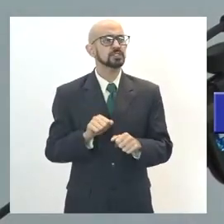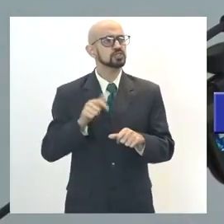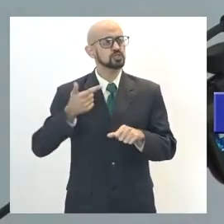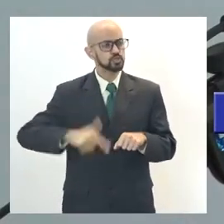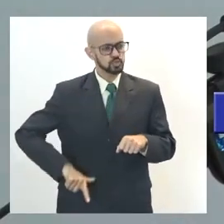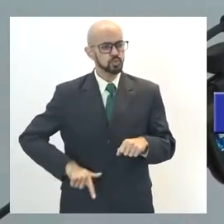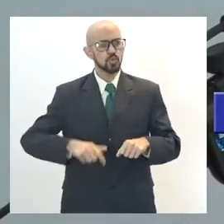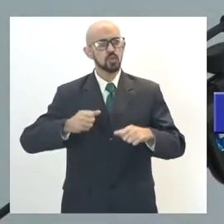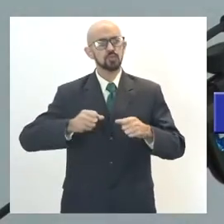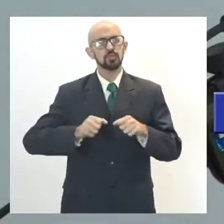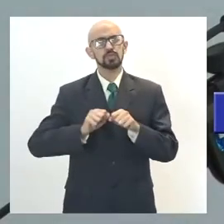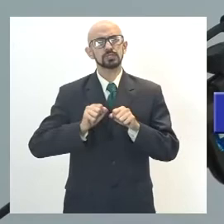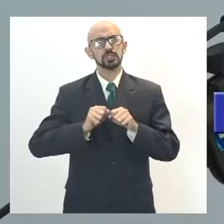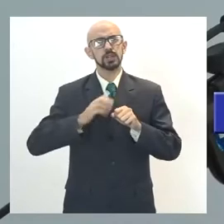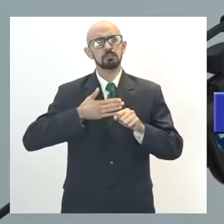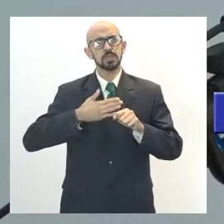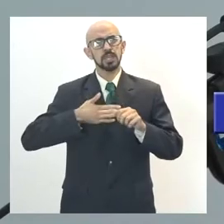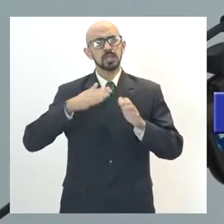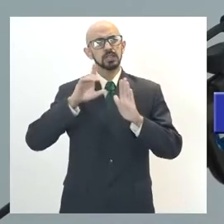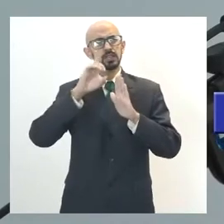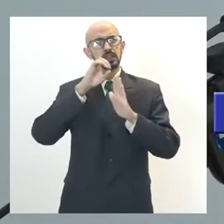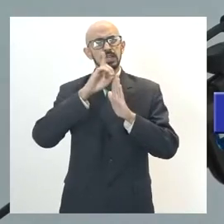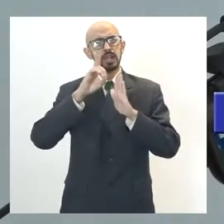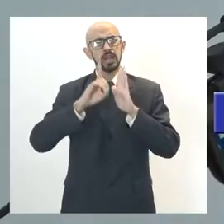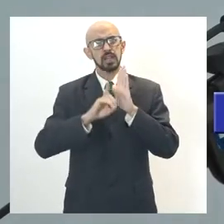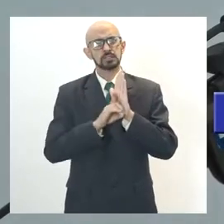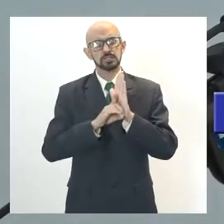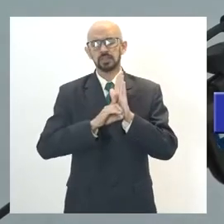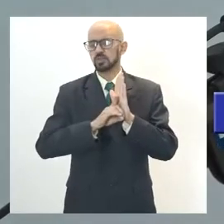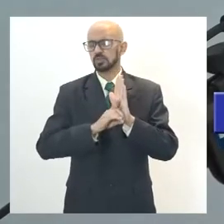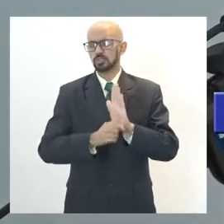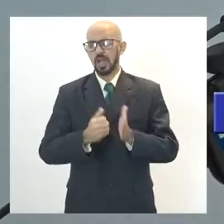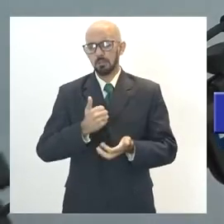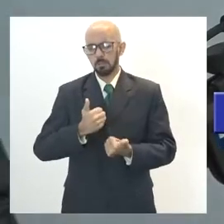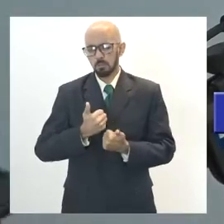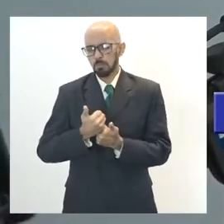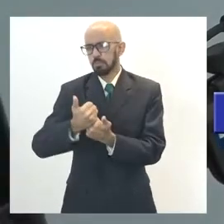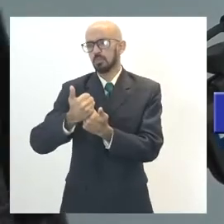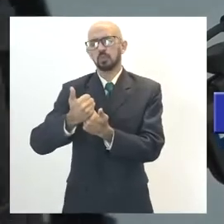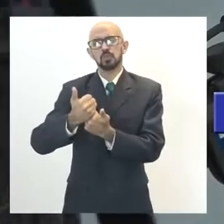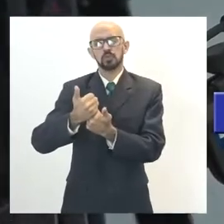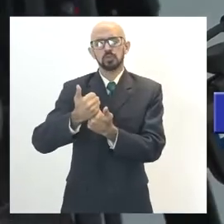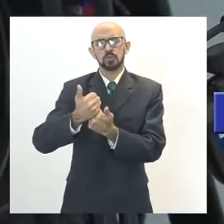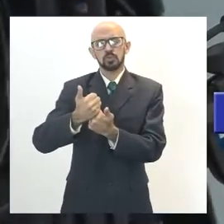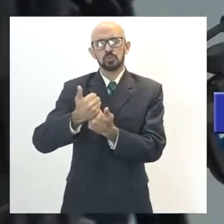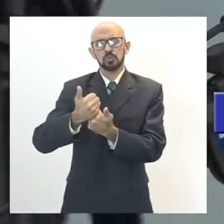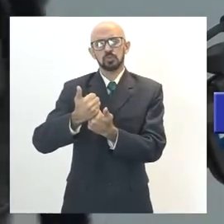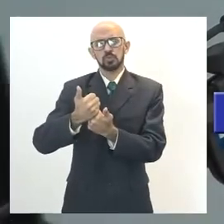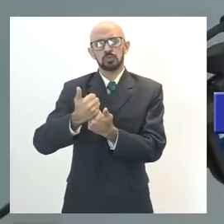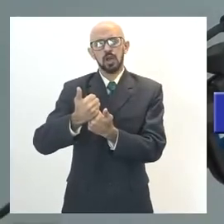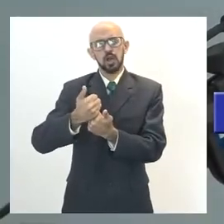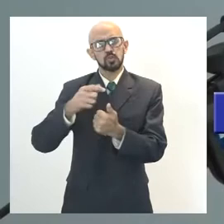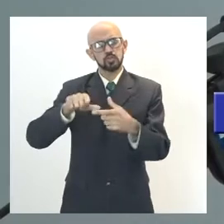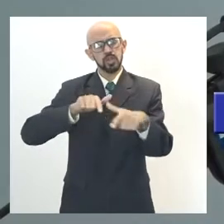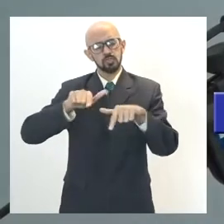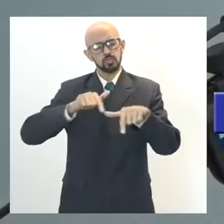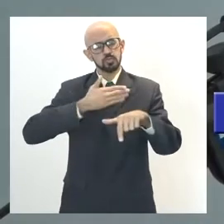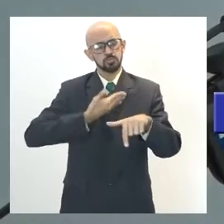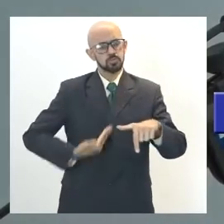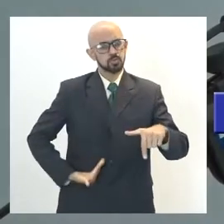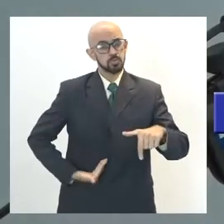declaração de apoio Incondicional ao serviço público e